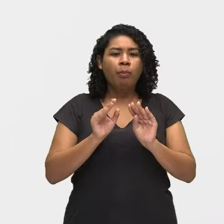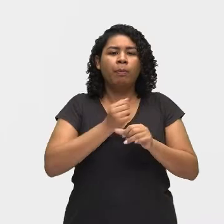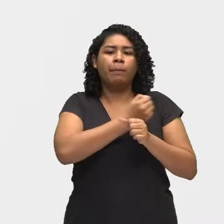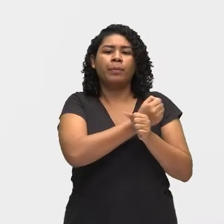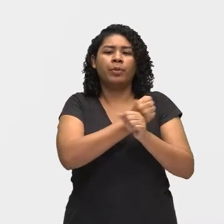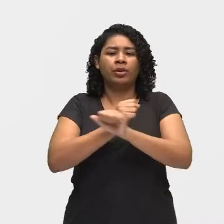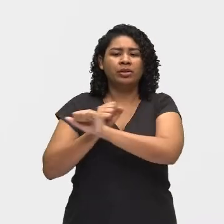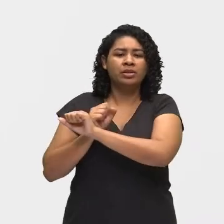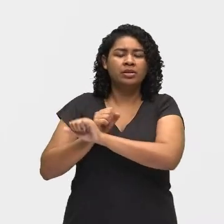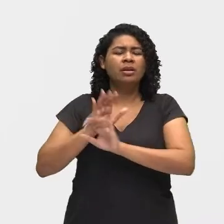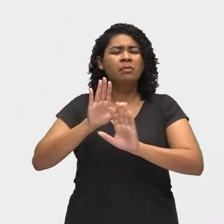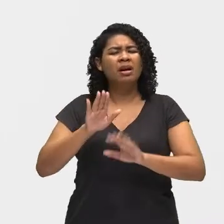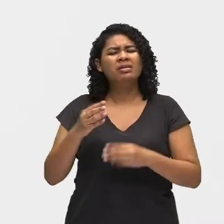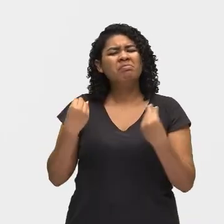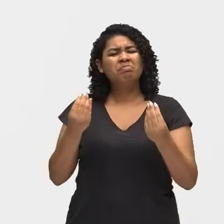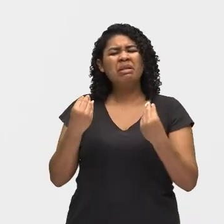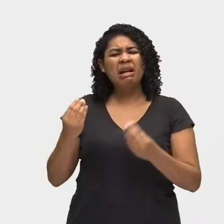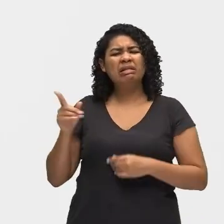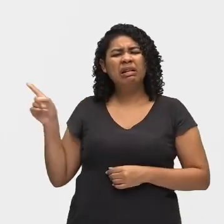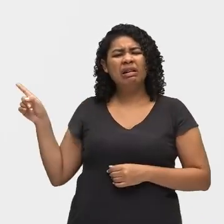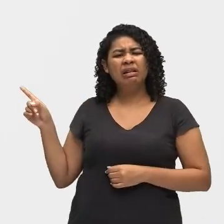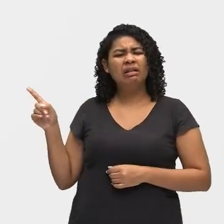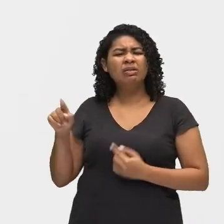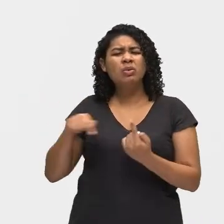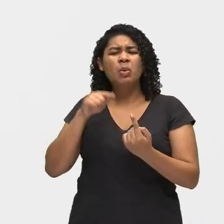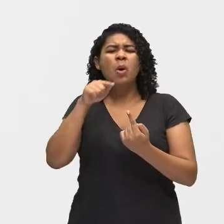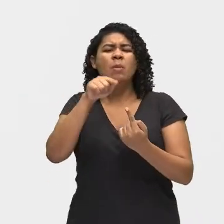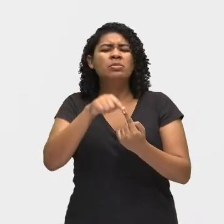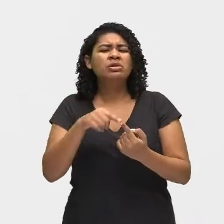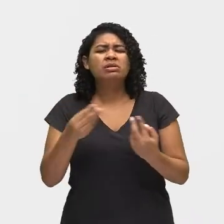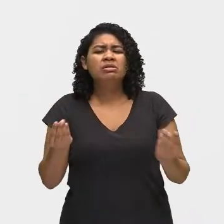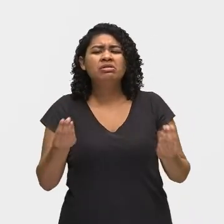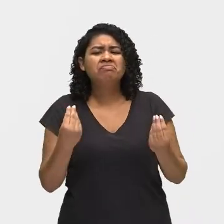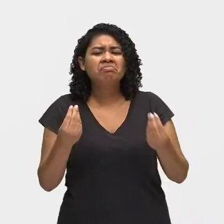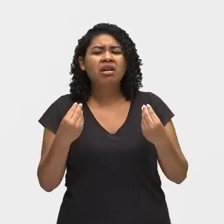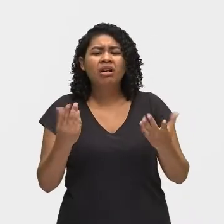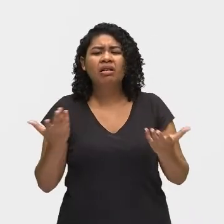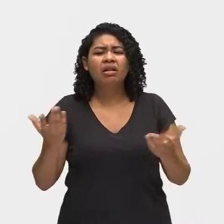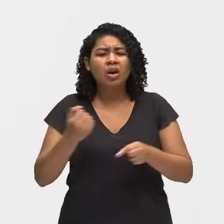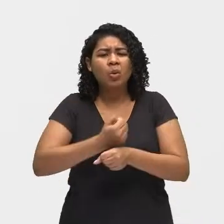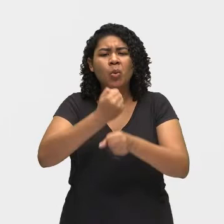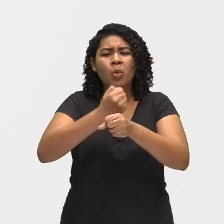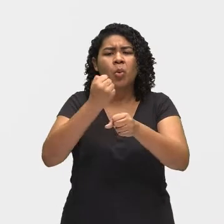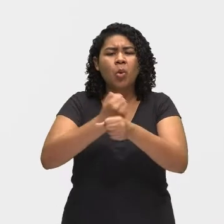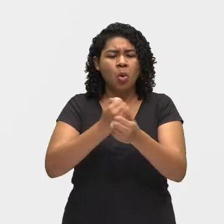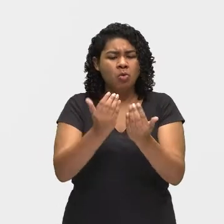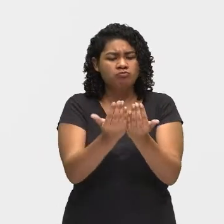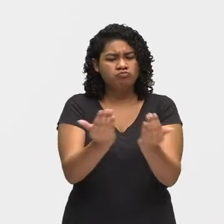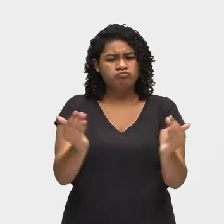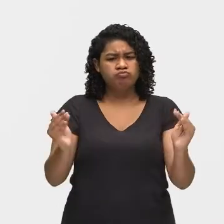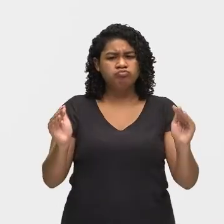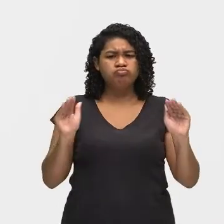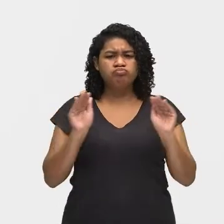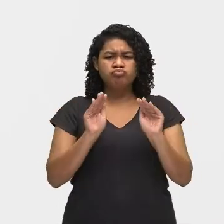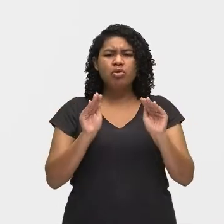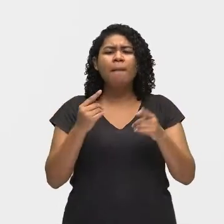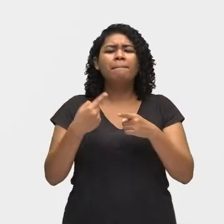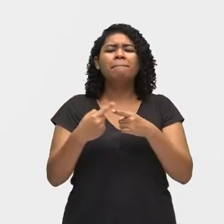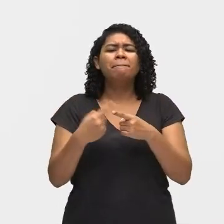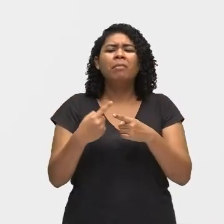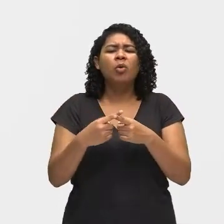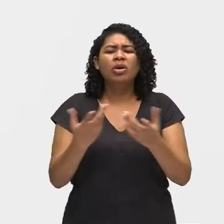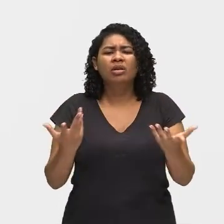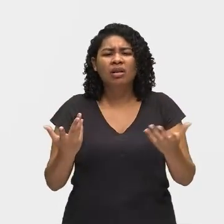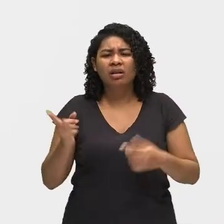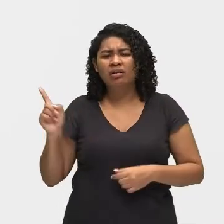para que servem esses fortes? Qual é o objetivo da construção do Forte do Presépio, seja do Forte